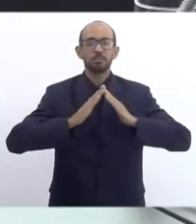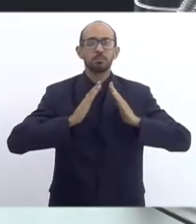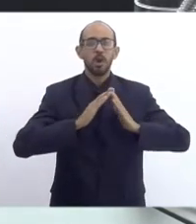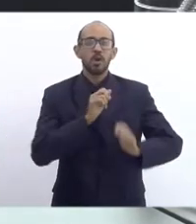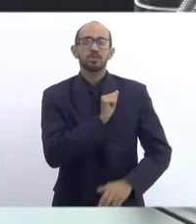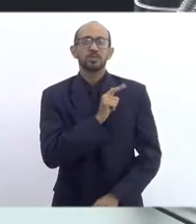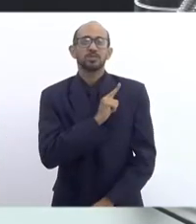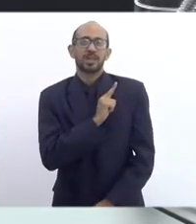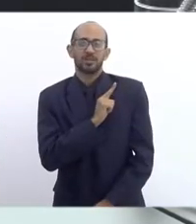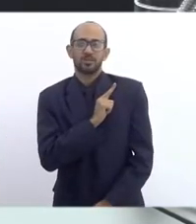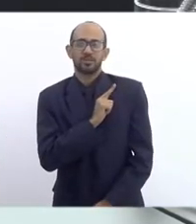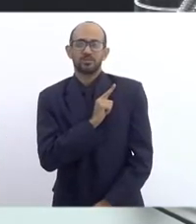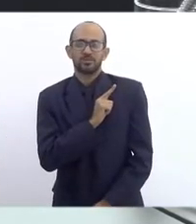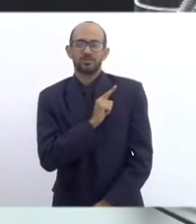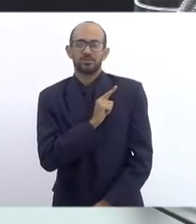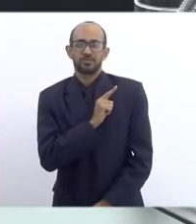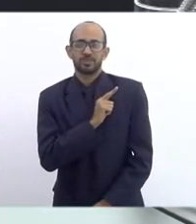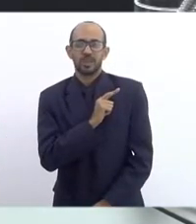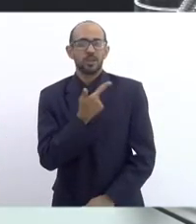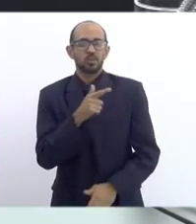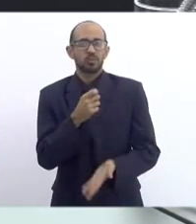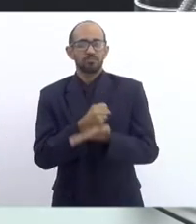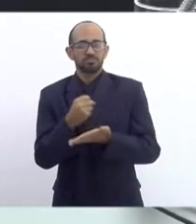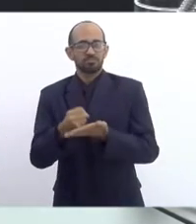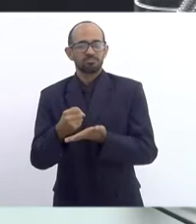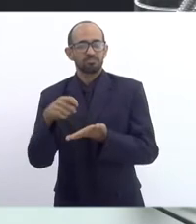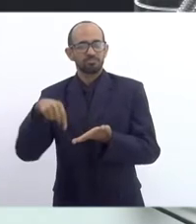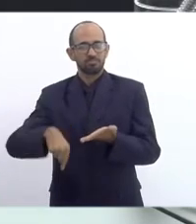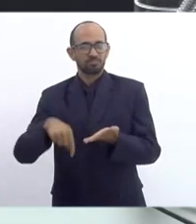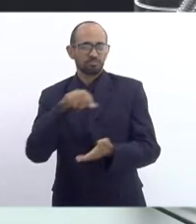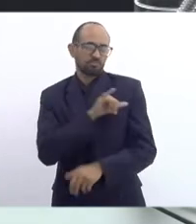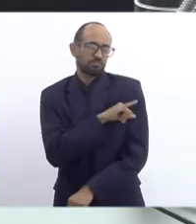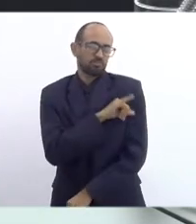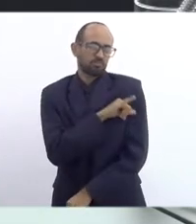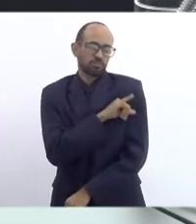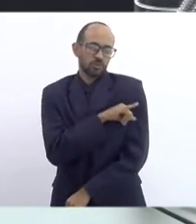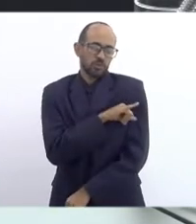Gonçalo, ele não tem carteira assinada no Rio, ele é prestador de serviço.